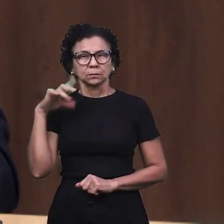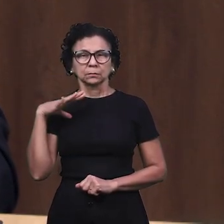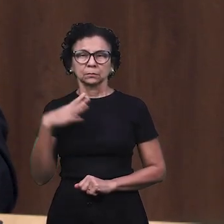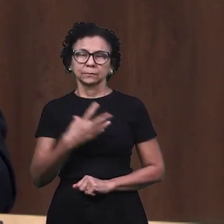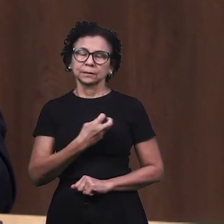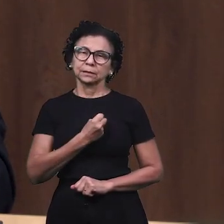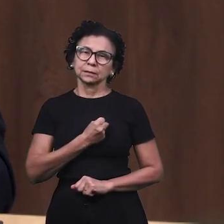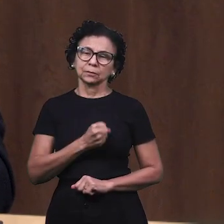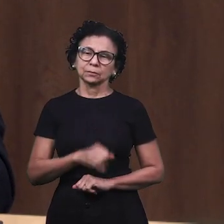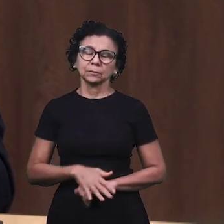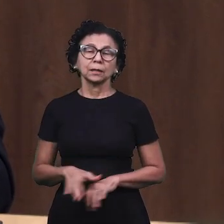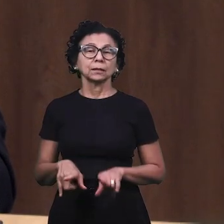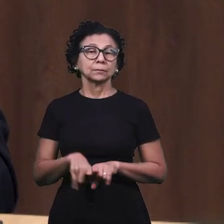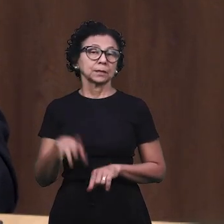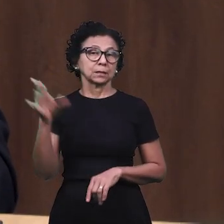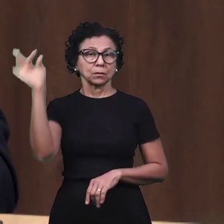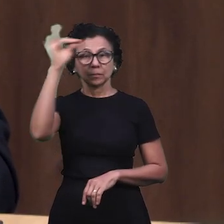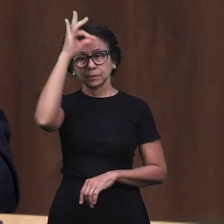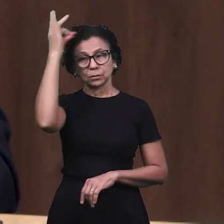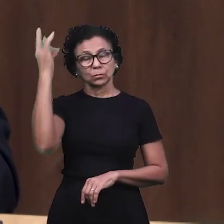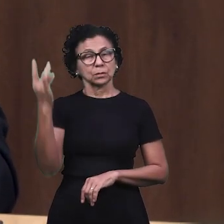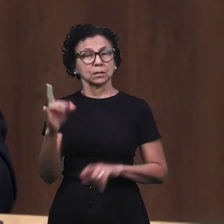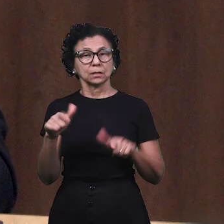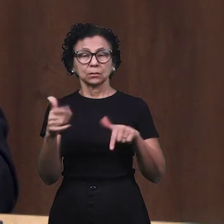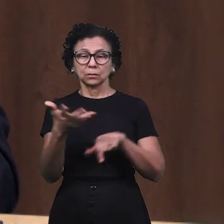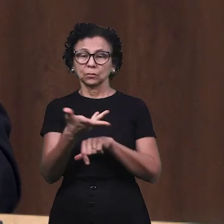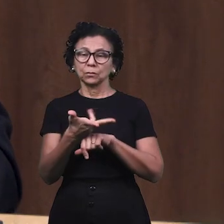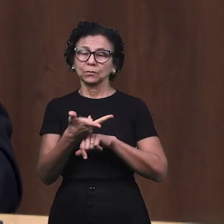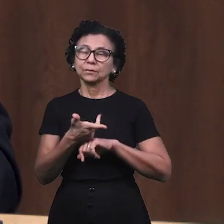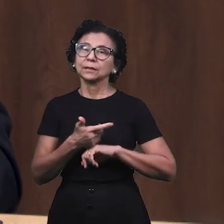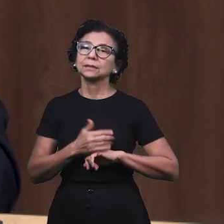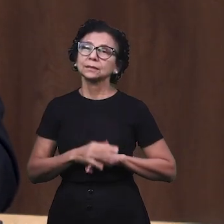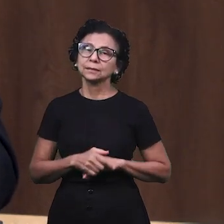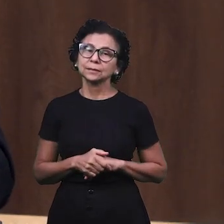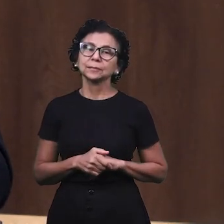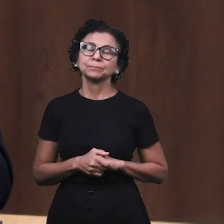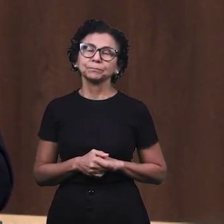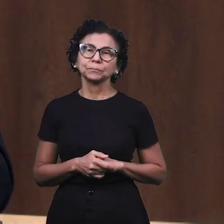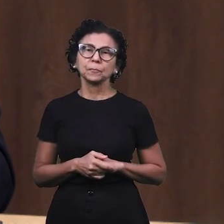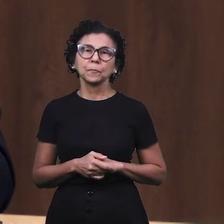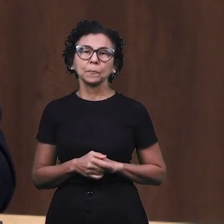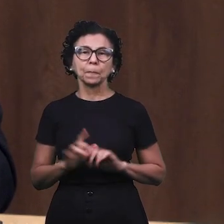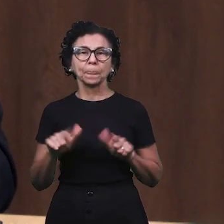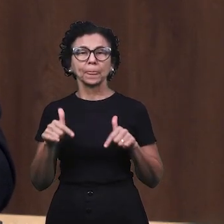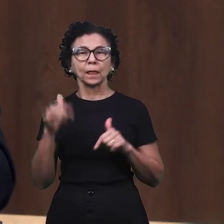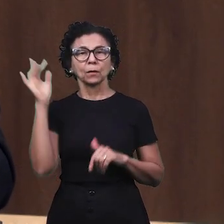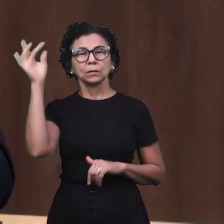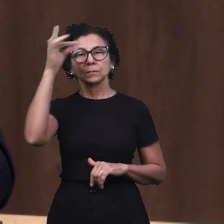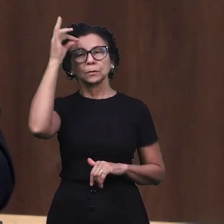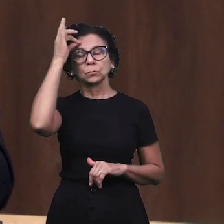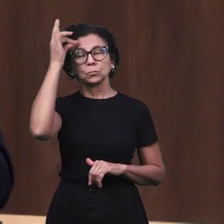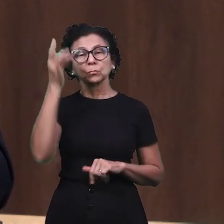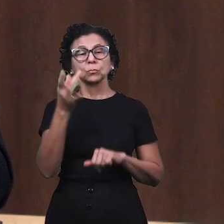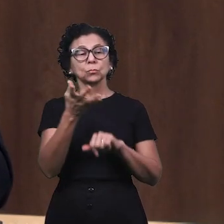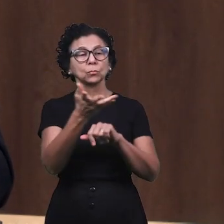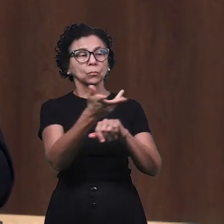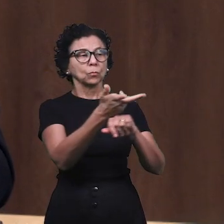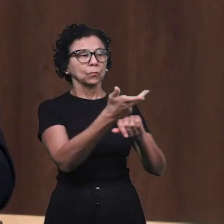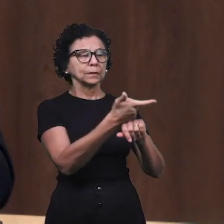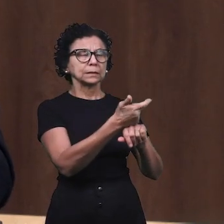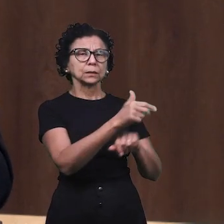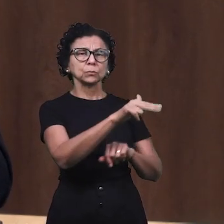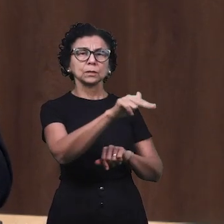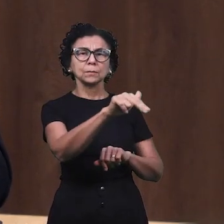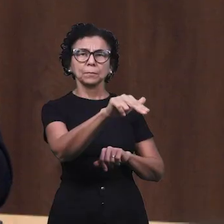Espírito Santo que faz também, porque é o Espírito Santo que convence. É o Espírito Santo. Então ali nós vemos a ação do Espírito Santo convencendo os irmãos